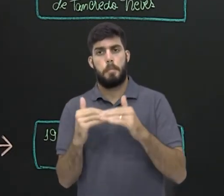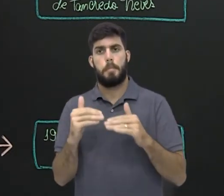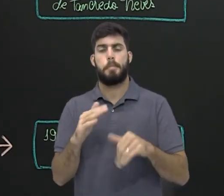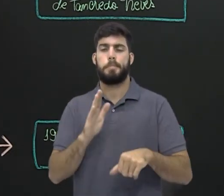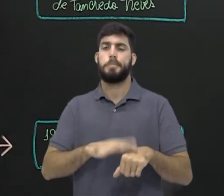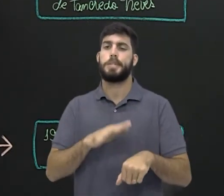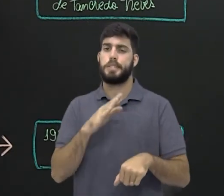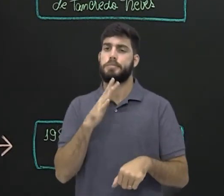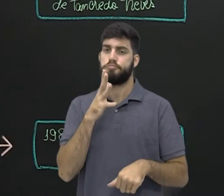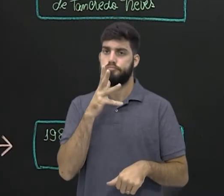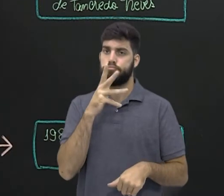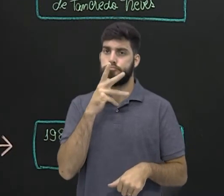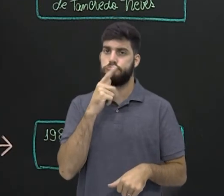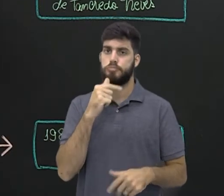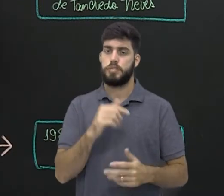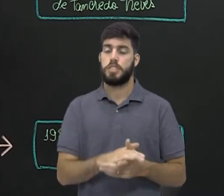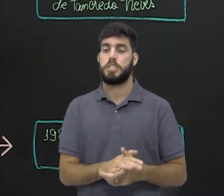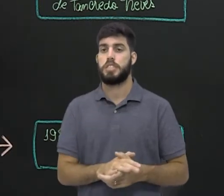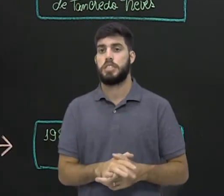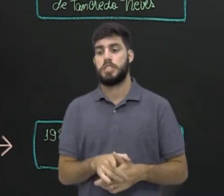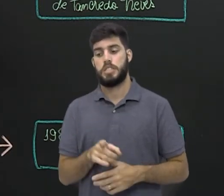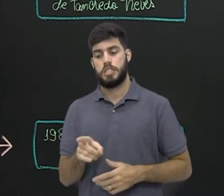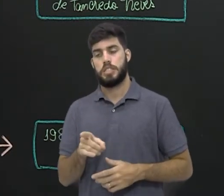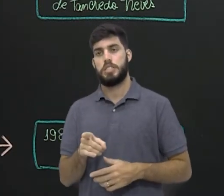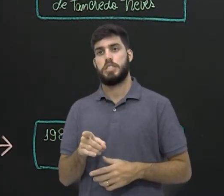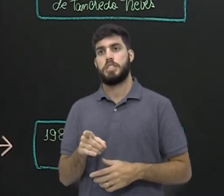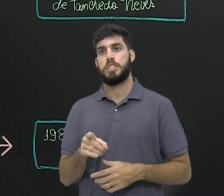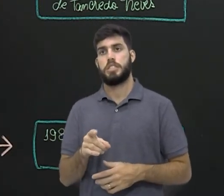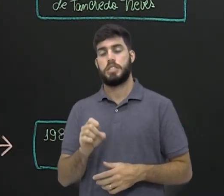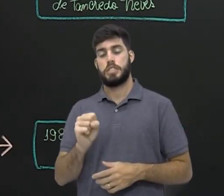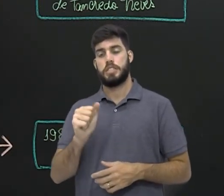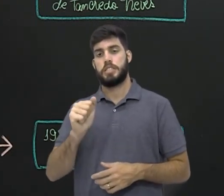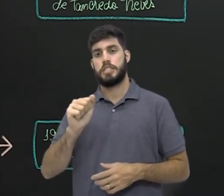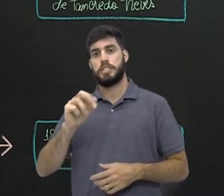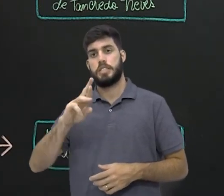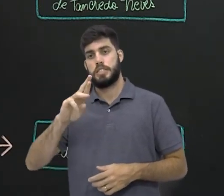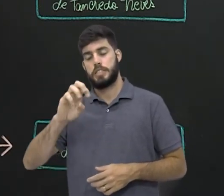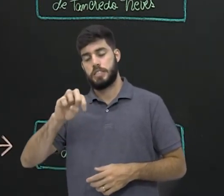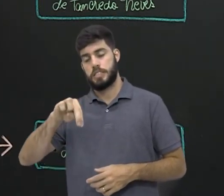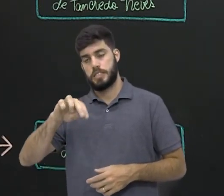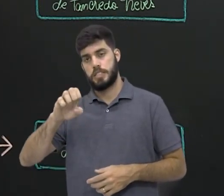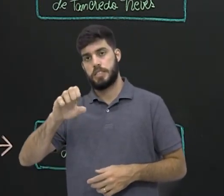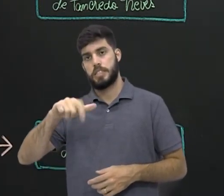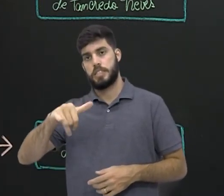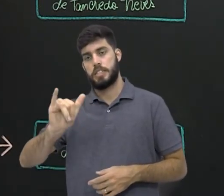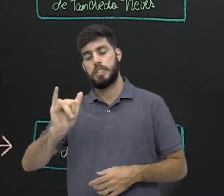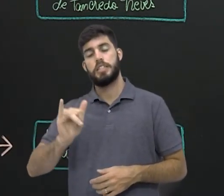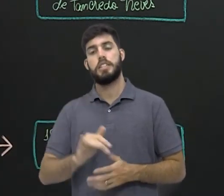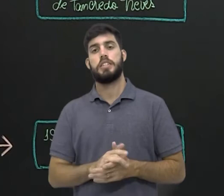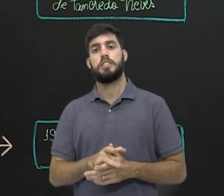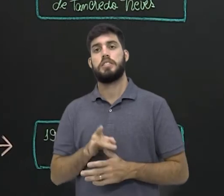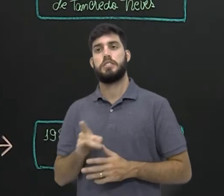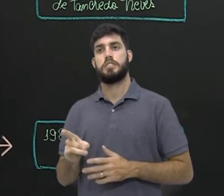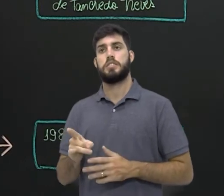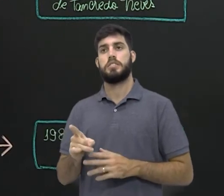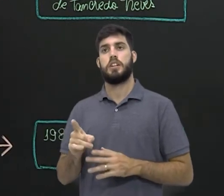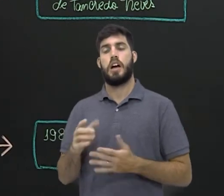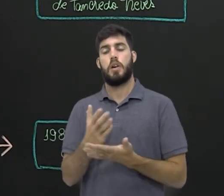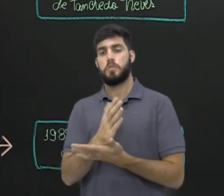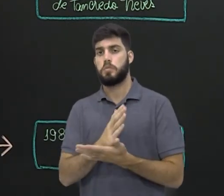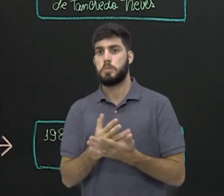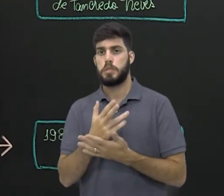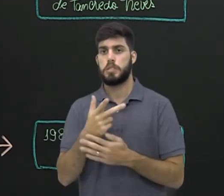lentos, né? De fato, José Sarney era um civil, mas muitos dos aparatos e dos instrumentos que a ditadura